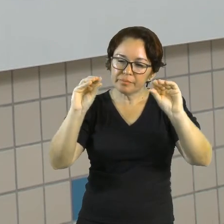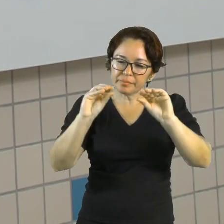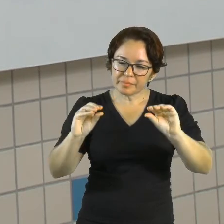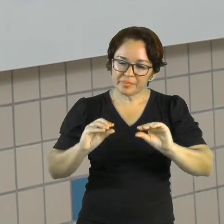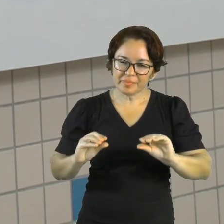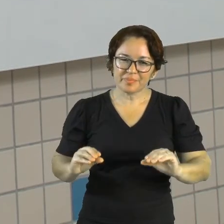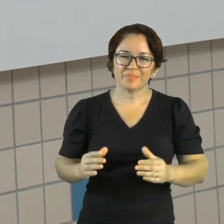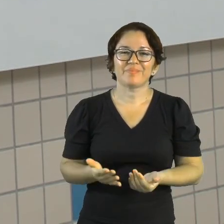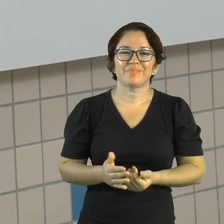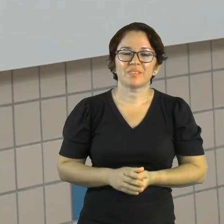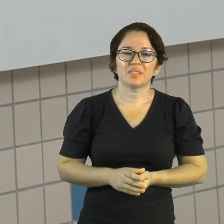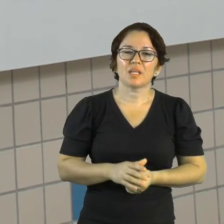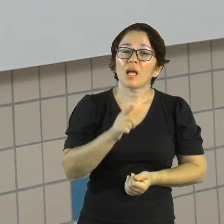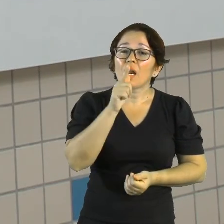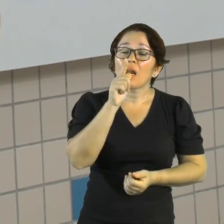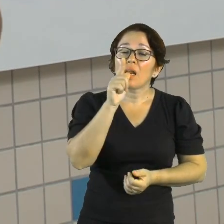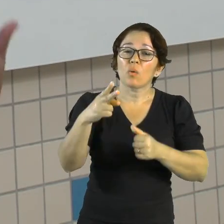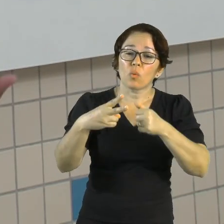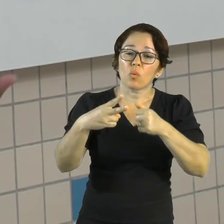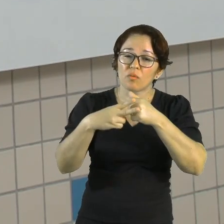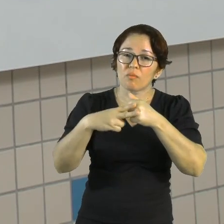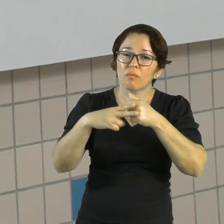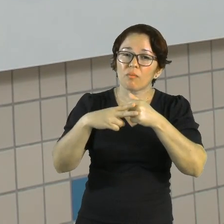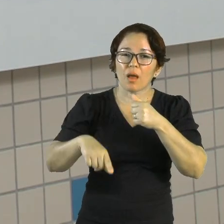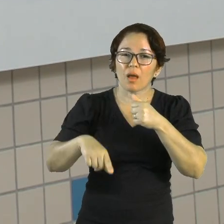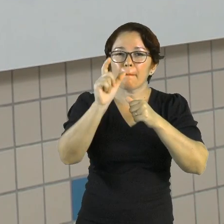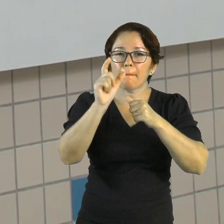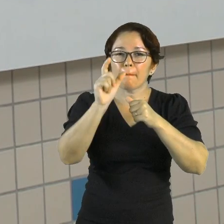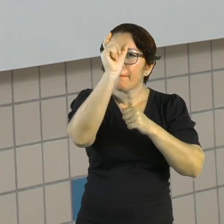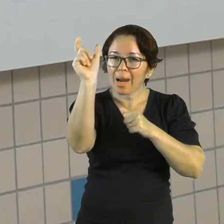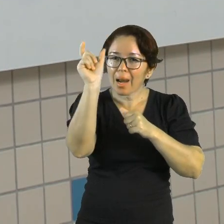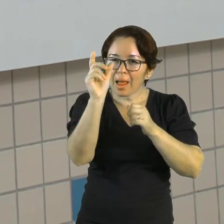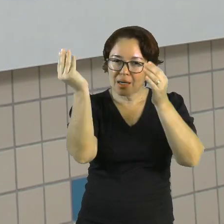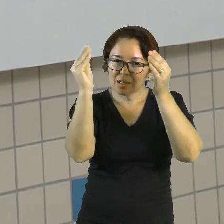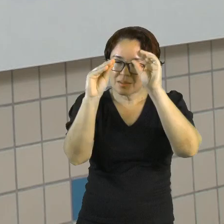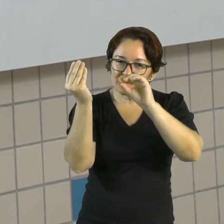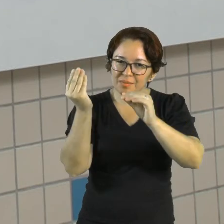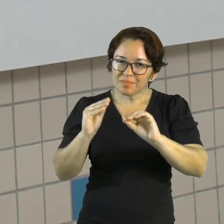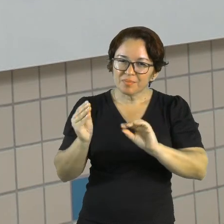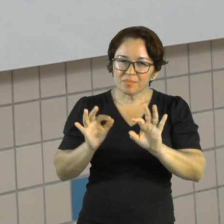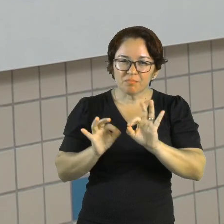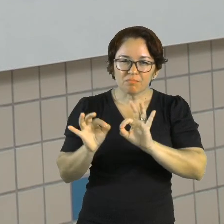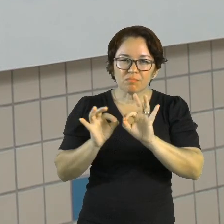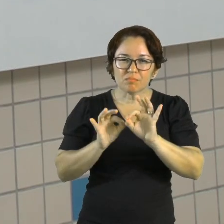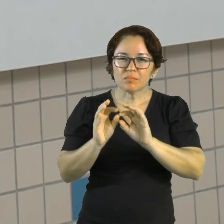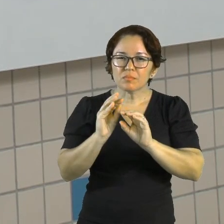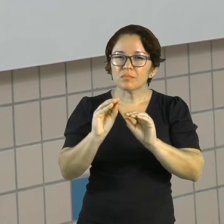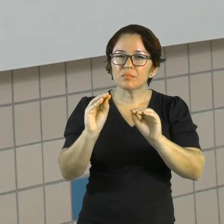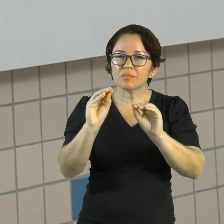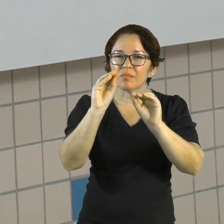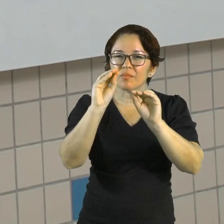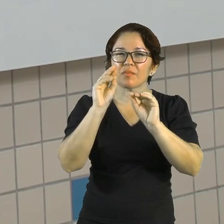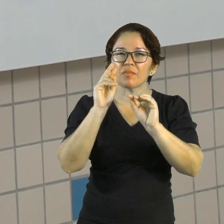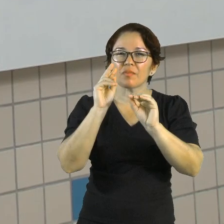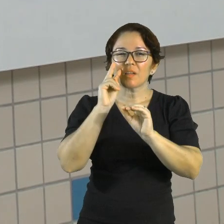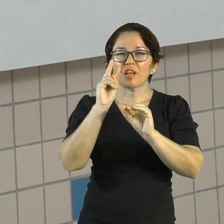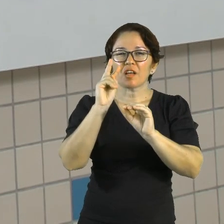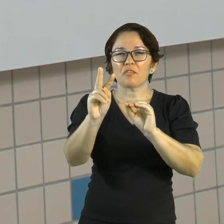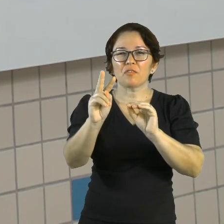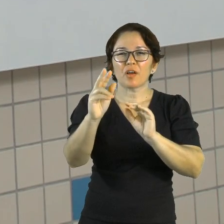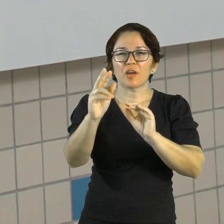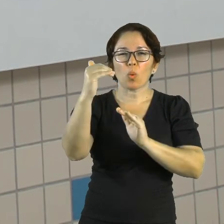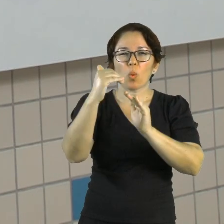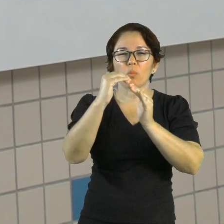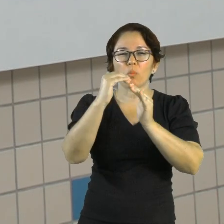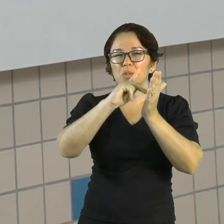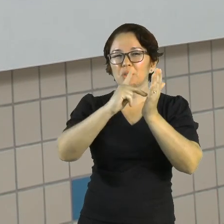as palavras que formam o desenho, a organização das palavras que dá sentido ao poema. E a